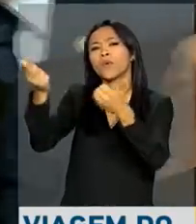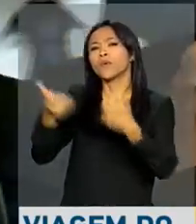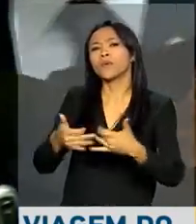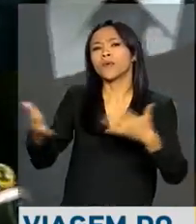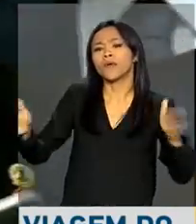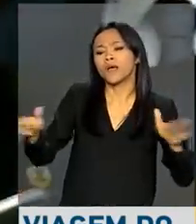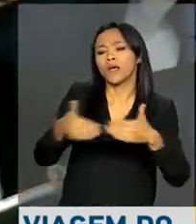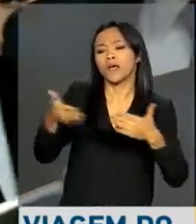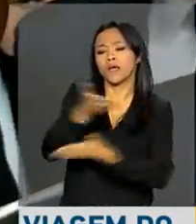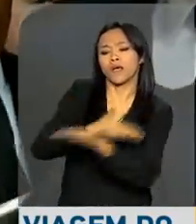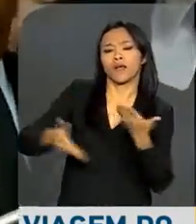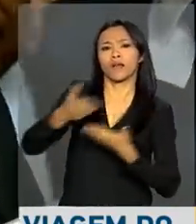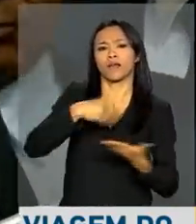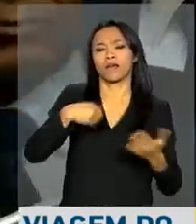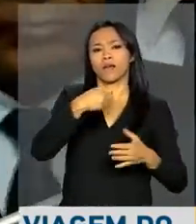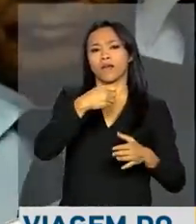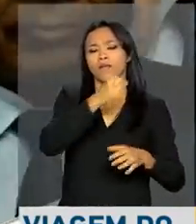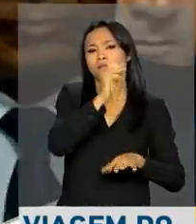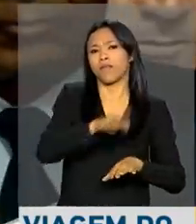relação fertilíssima.